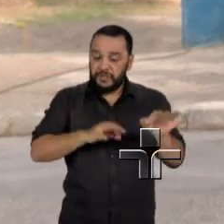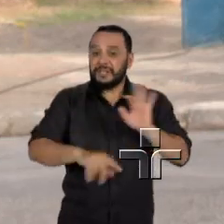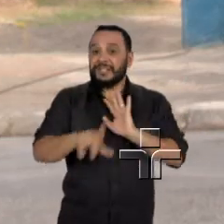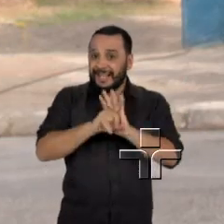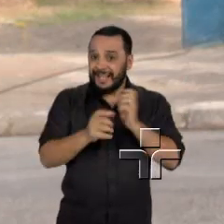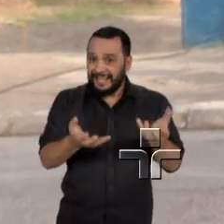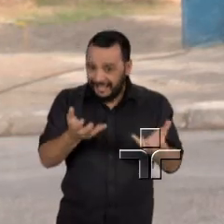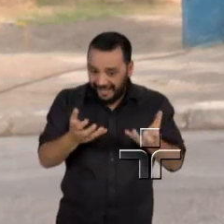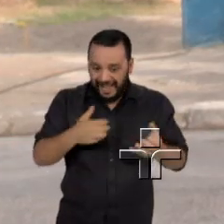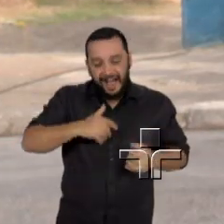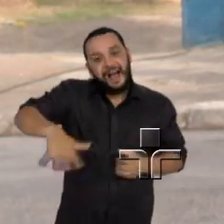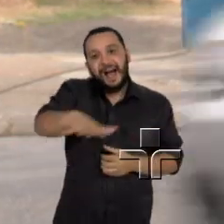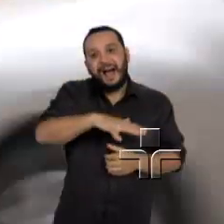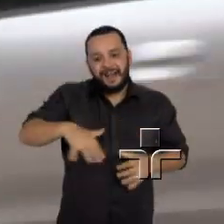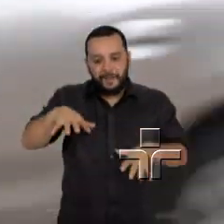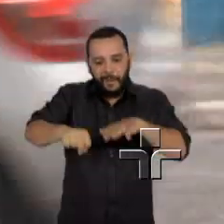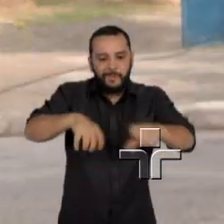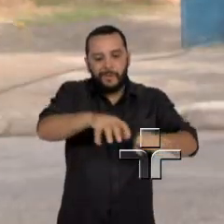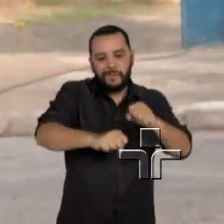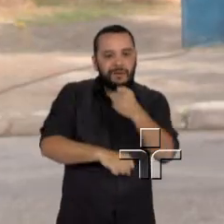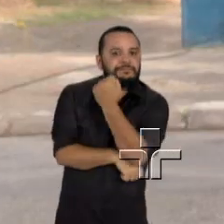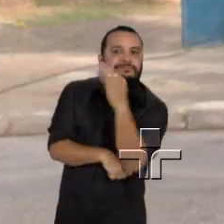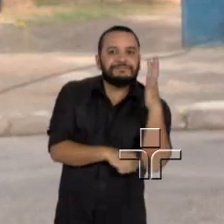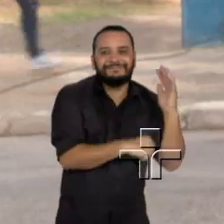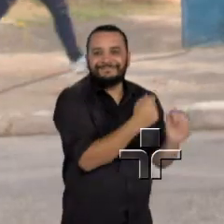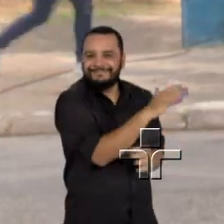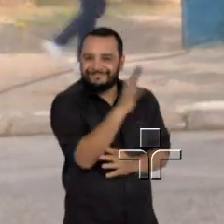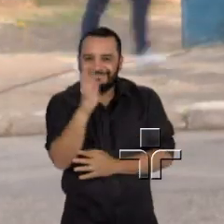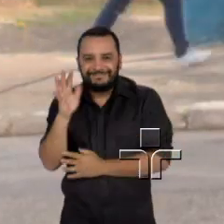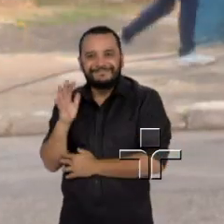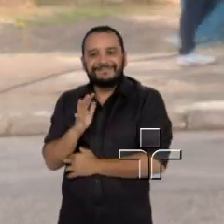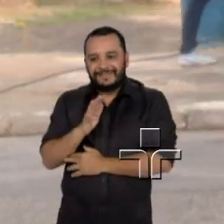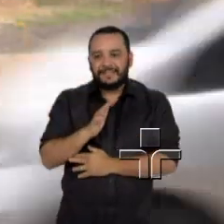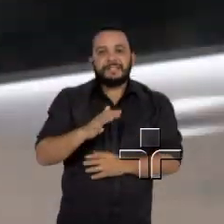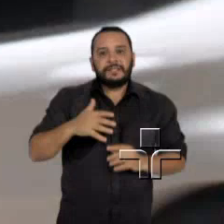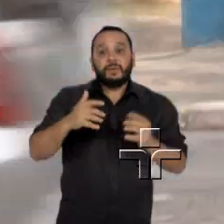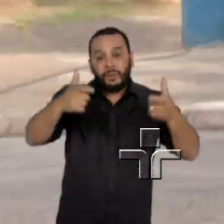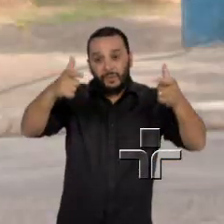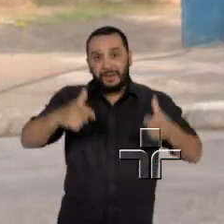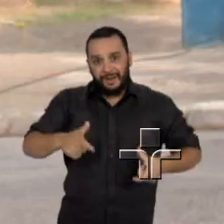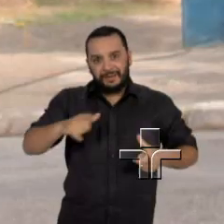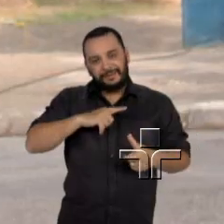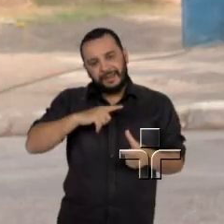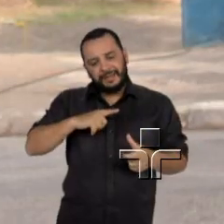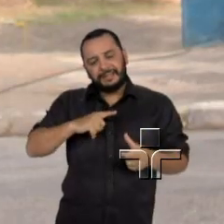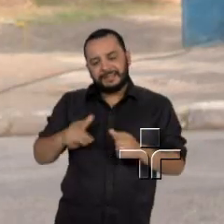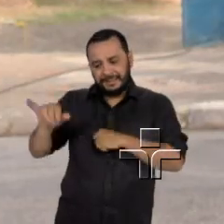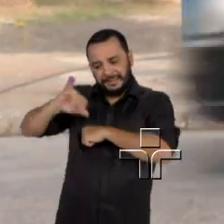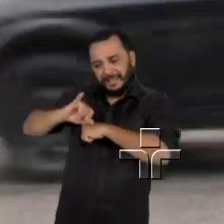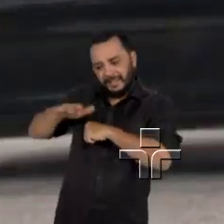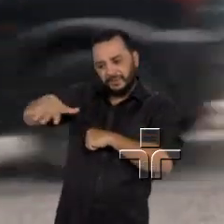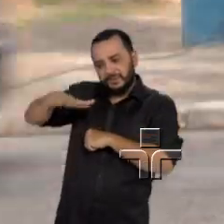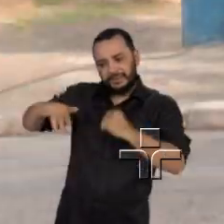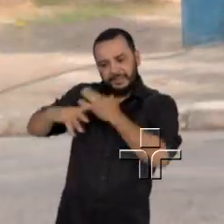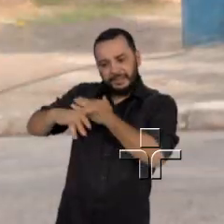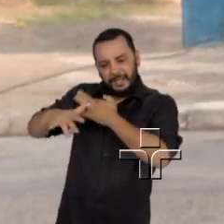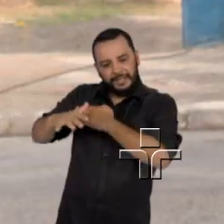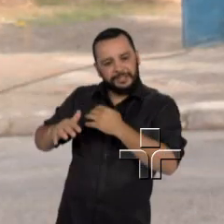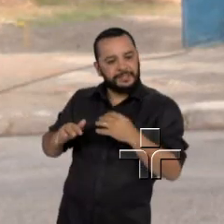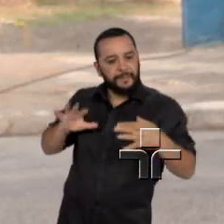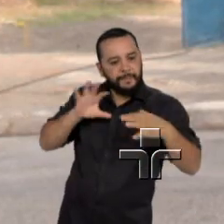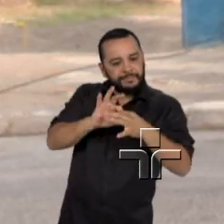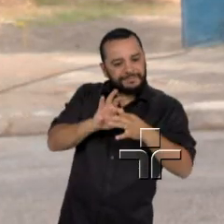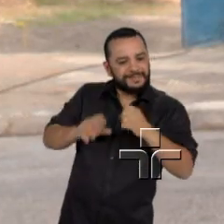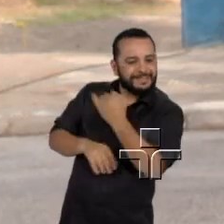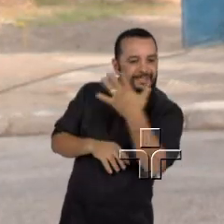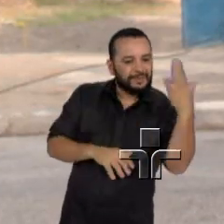quer transformar a área no Parque do Bexiga, uma integração entre o movimento do centro da cidade e a natureza.